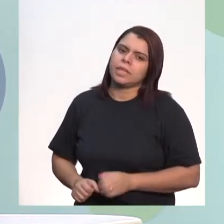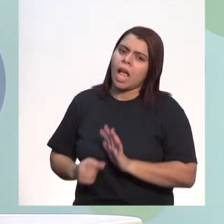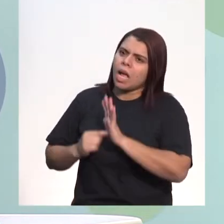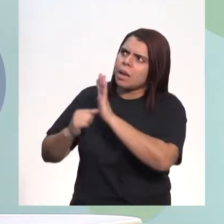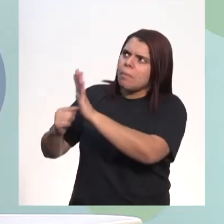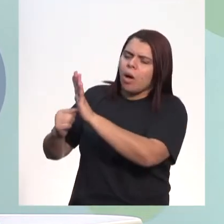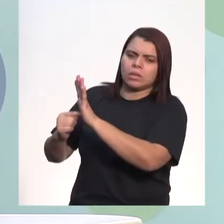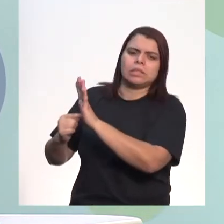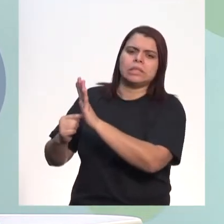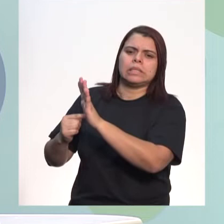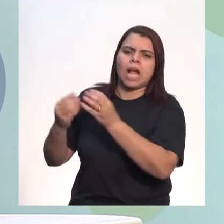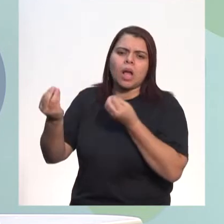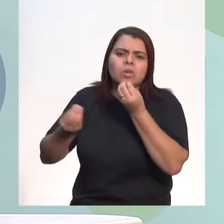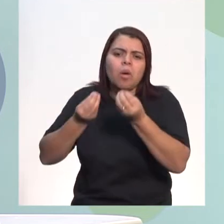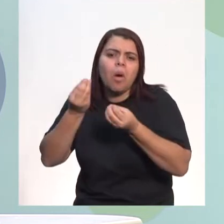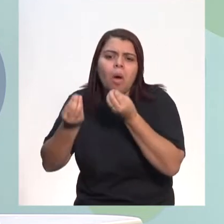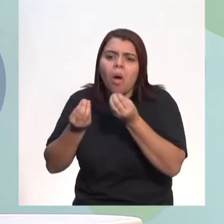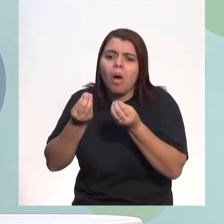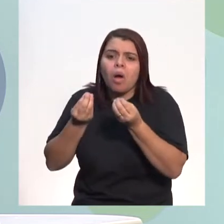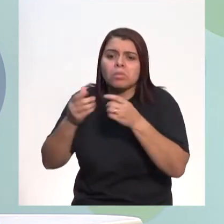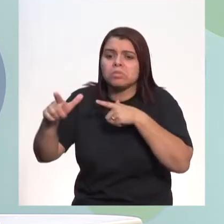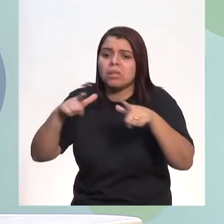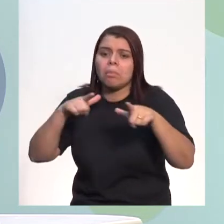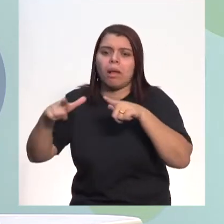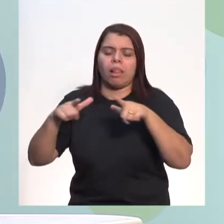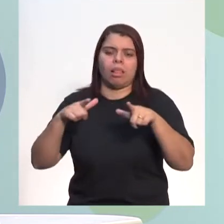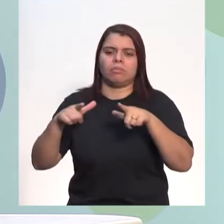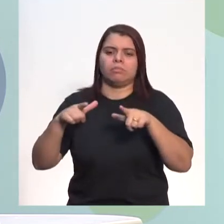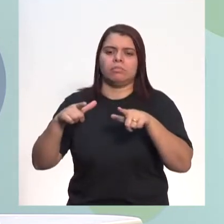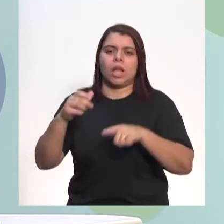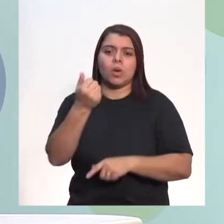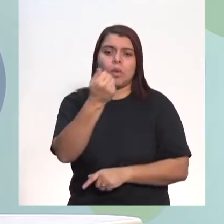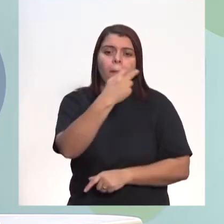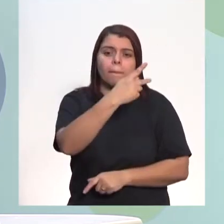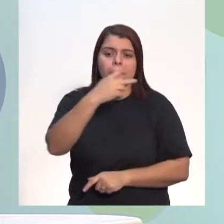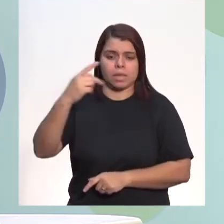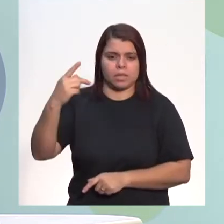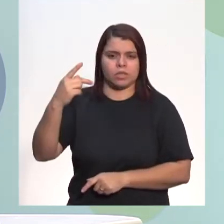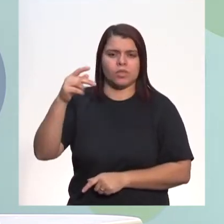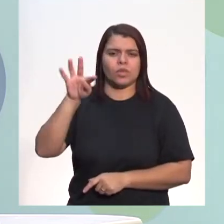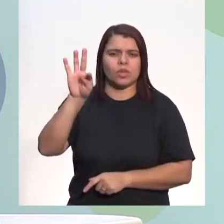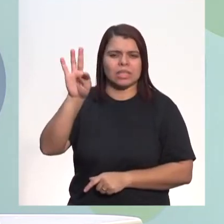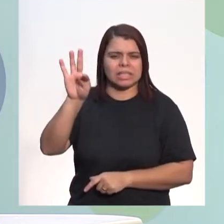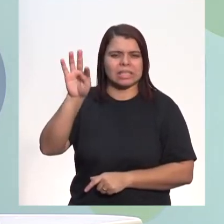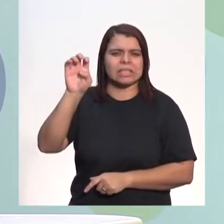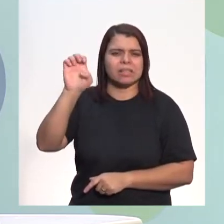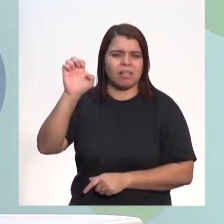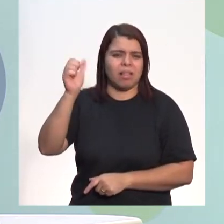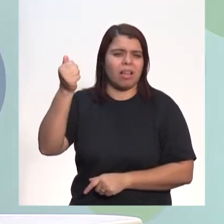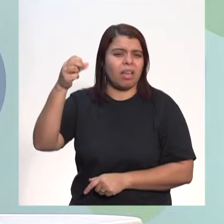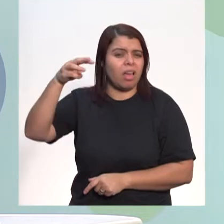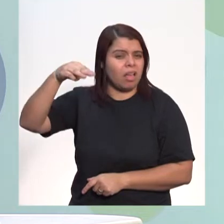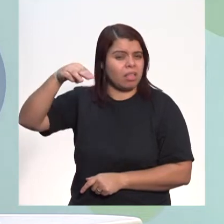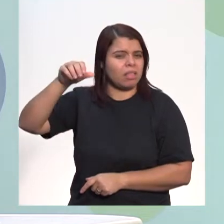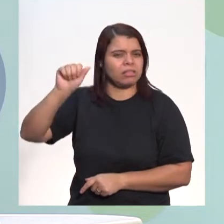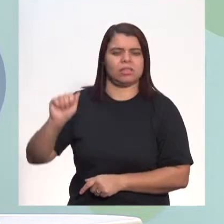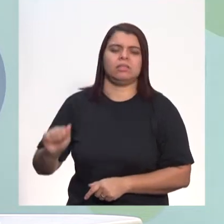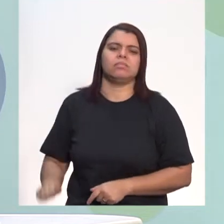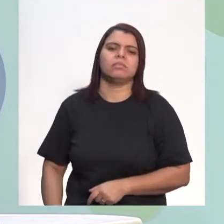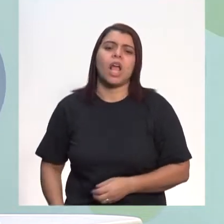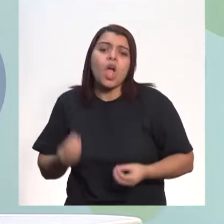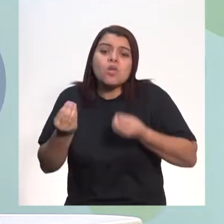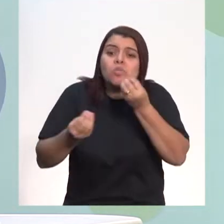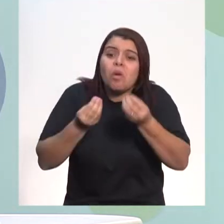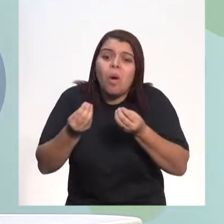que a gente vai passar para vocês. São vídeos rápidos, informações básicas, né? Já que vamos organizar as